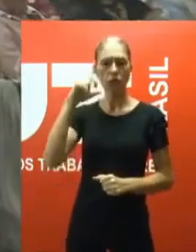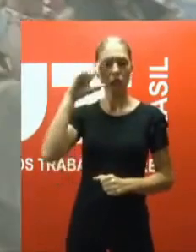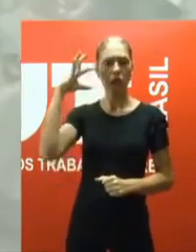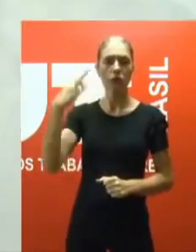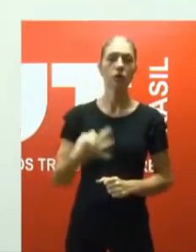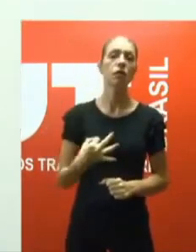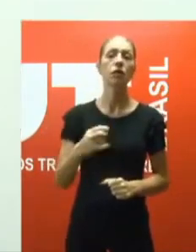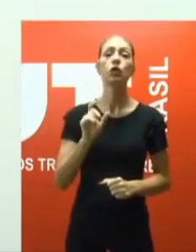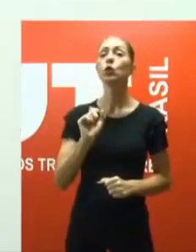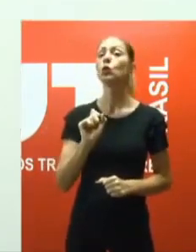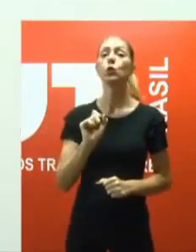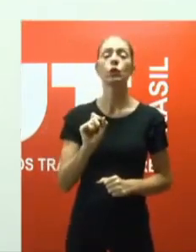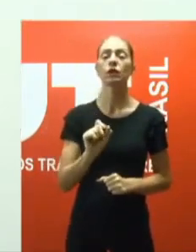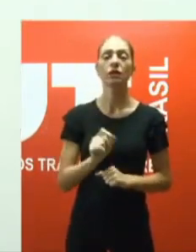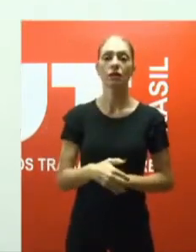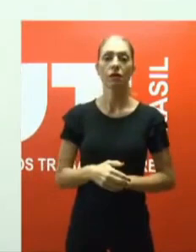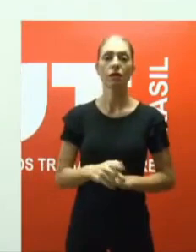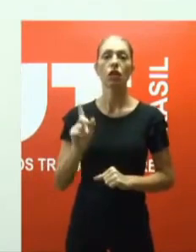Eu estou convencido que nós somos